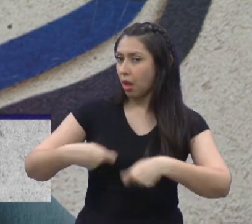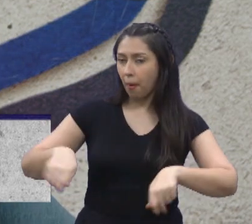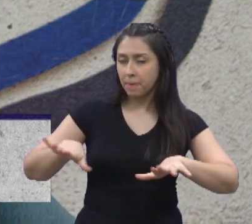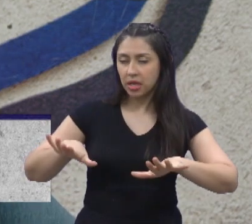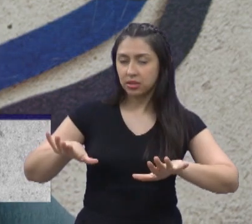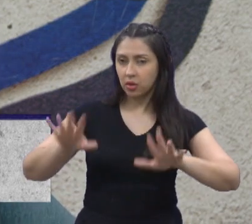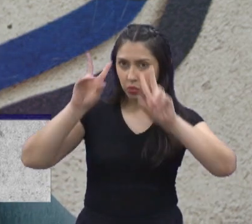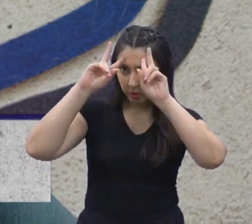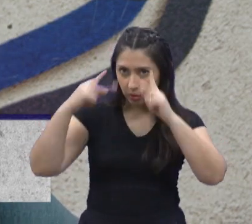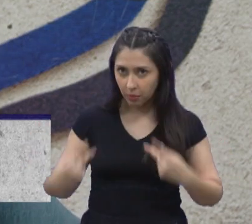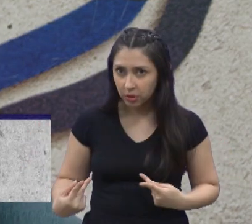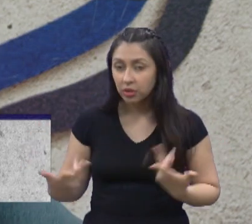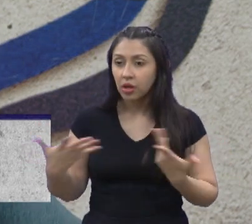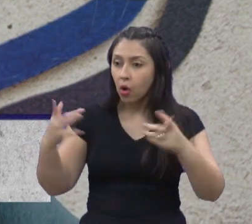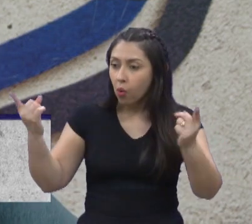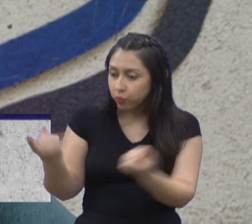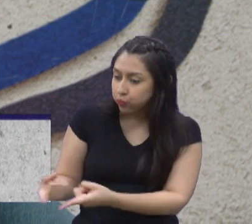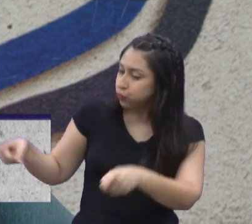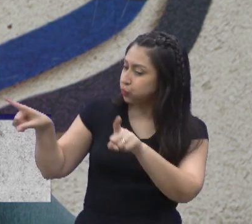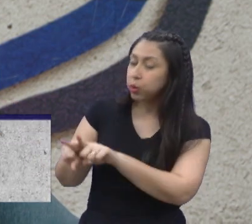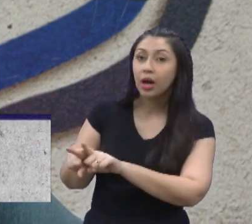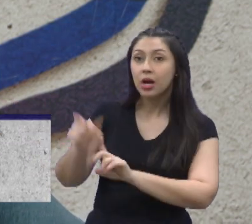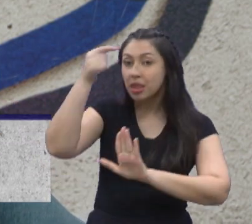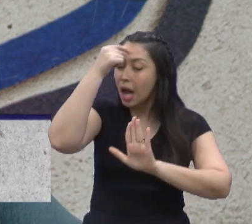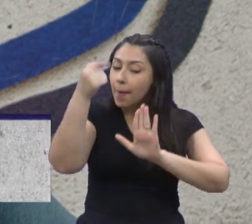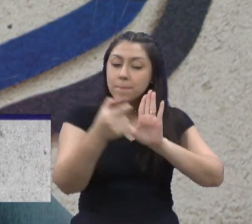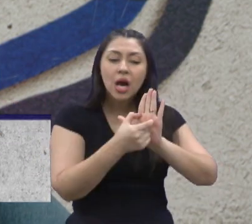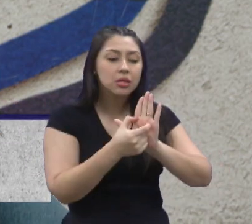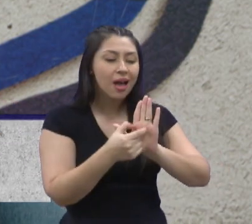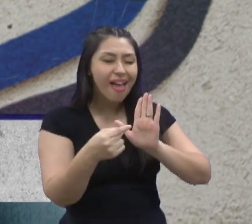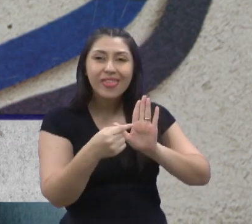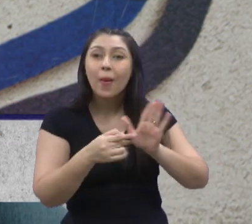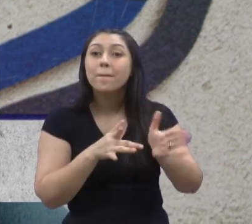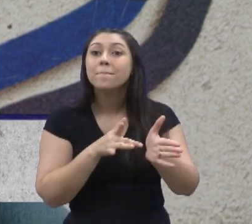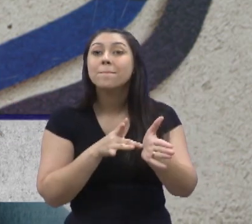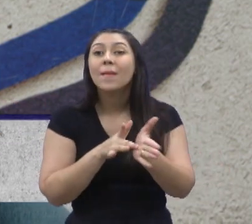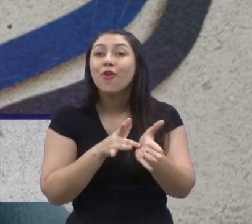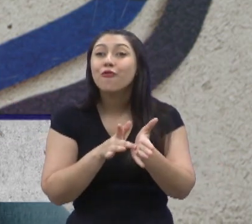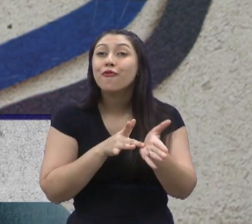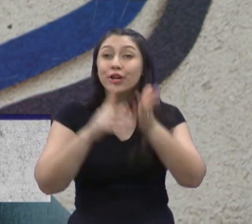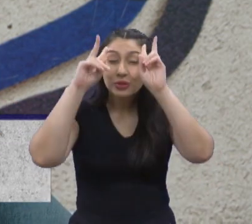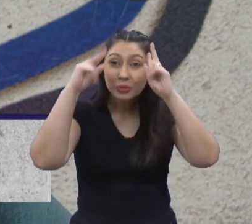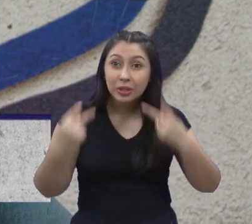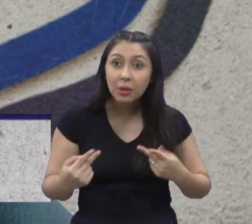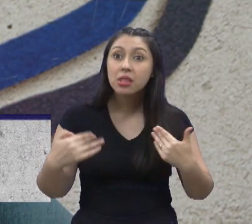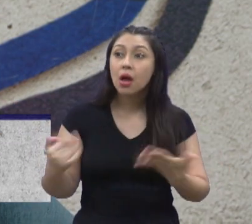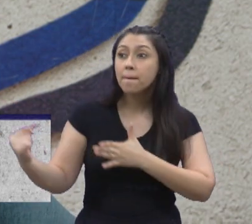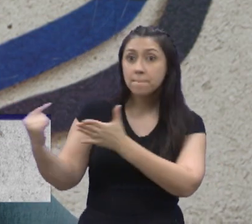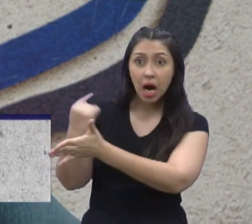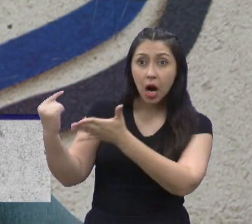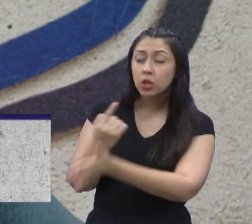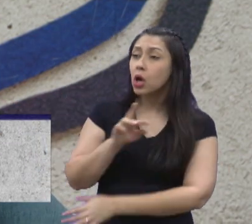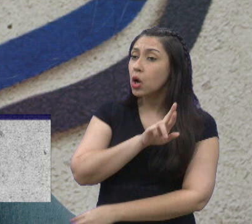agora, eu começo a dar até uma experiência de humano ali no processo da venda, ou seja, respondendo perguntas, tirando dúvidas de